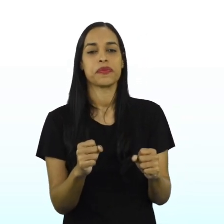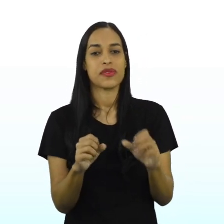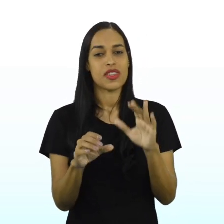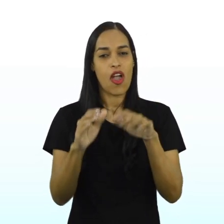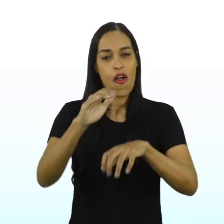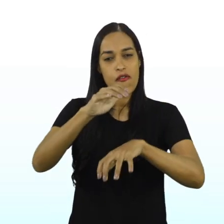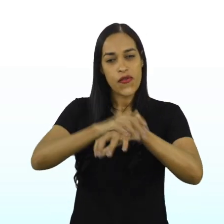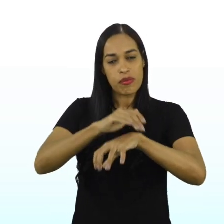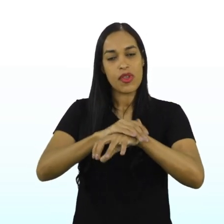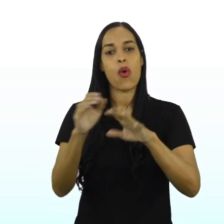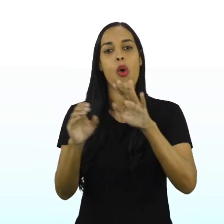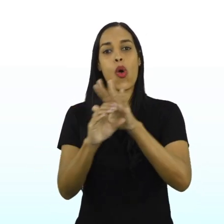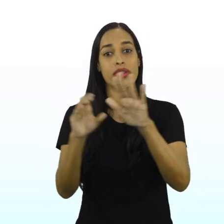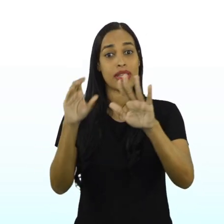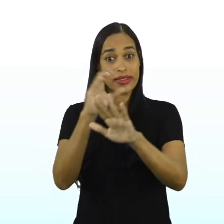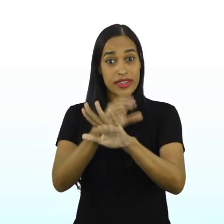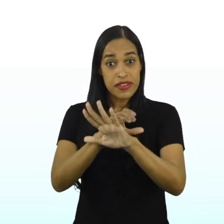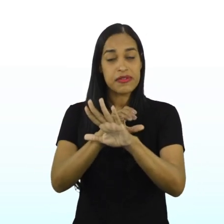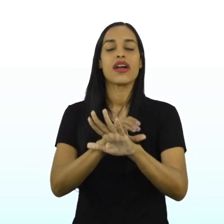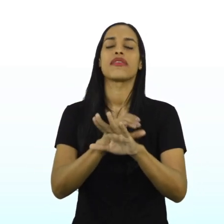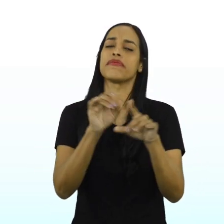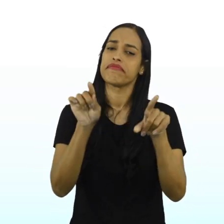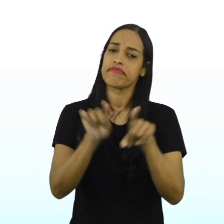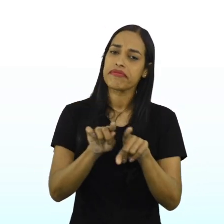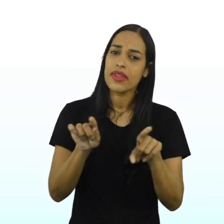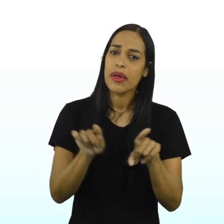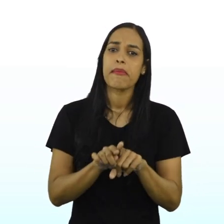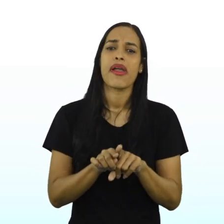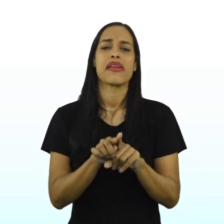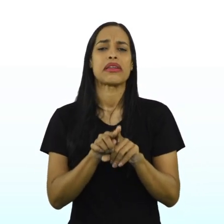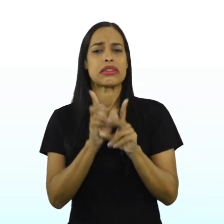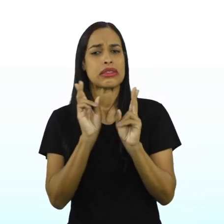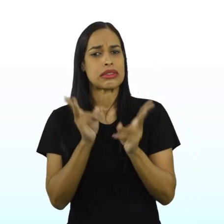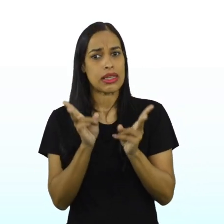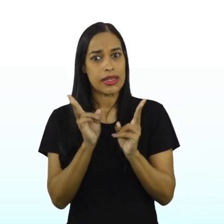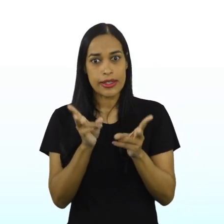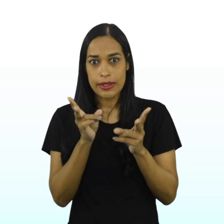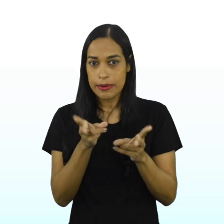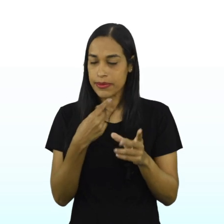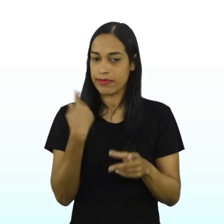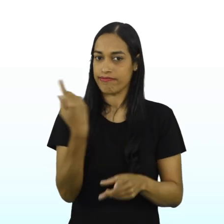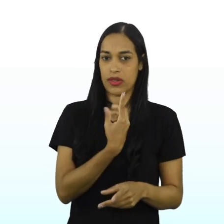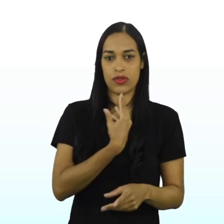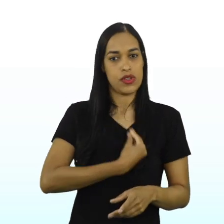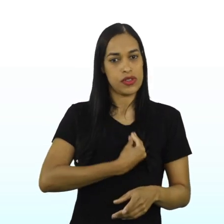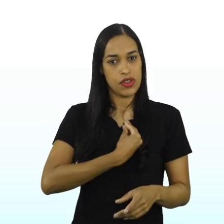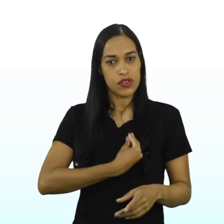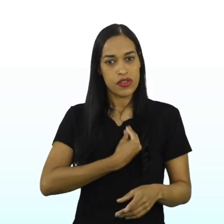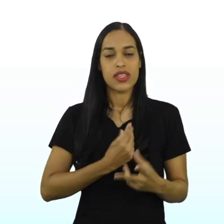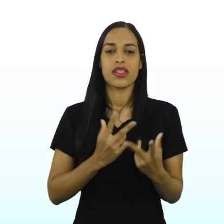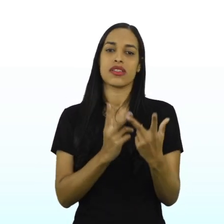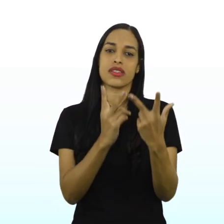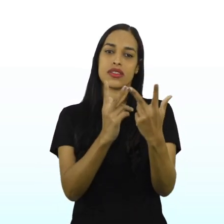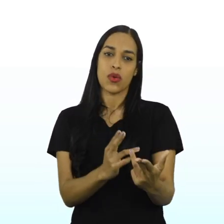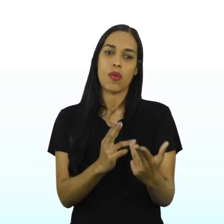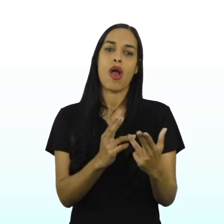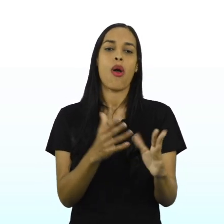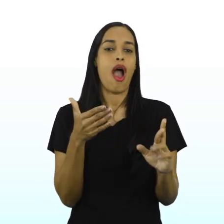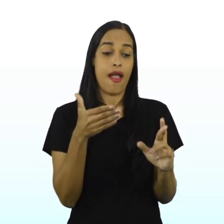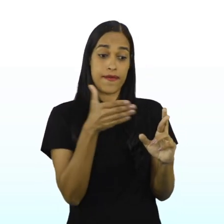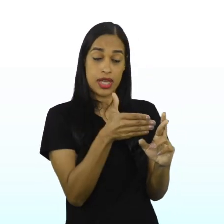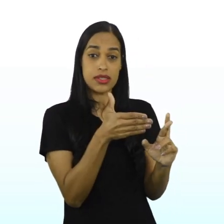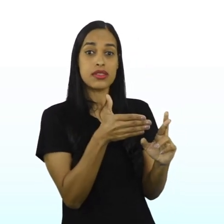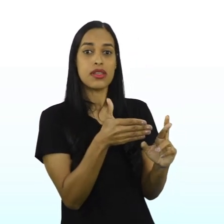conativa, ela também muito presente nas nossas vidas, assim como a função